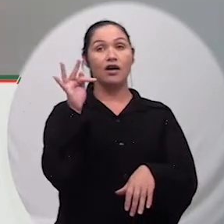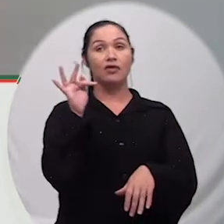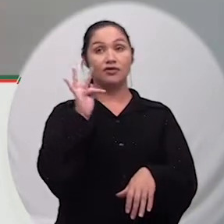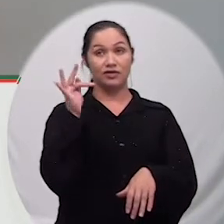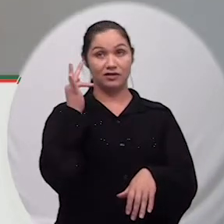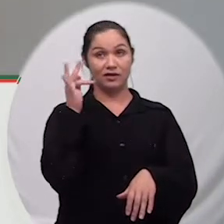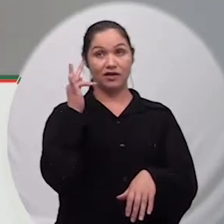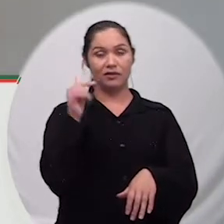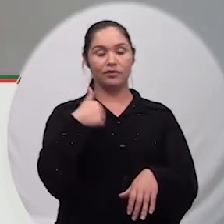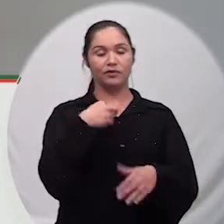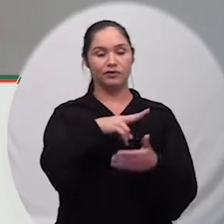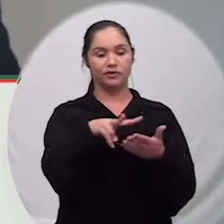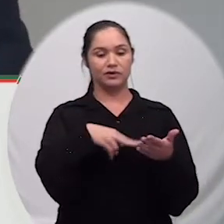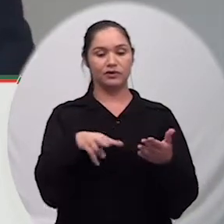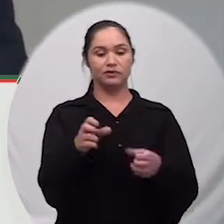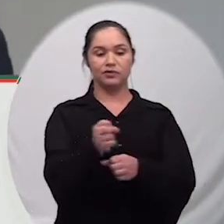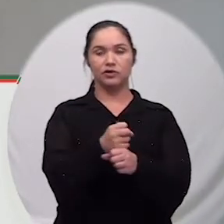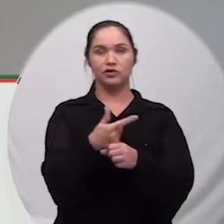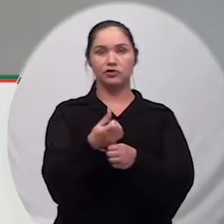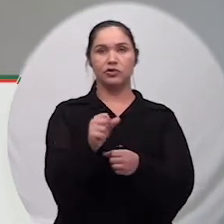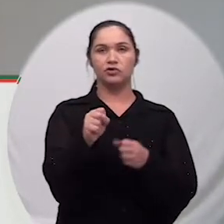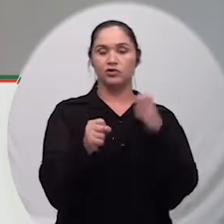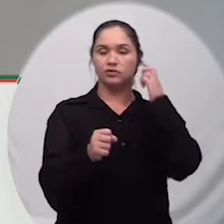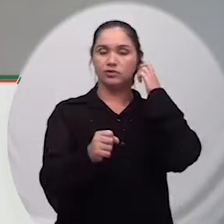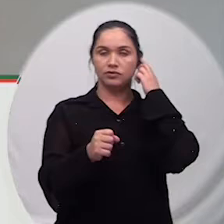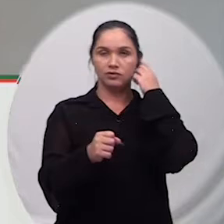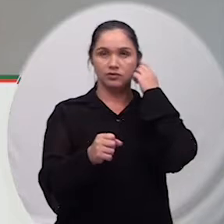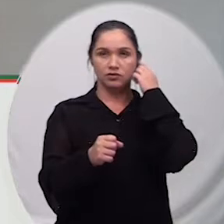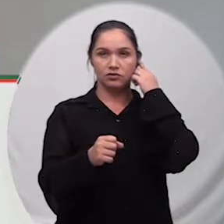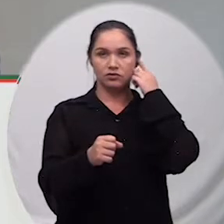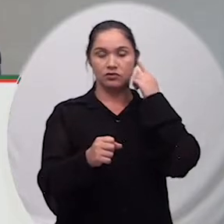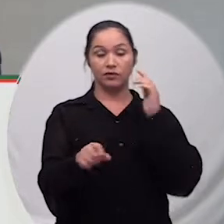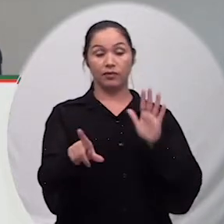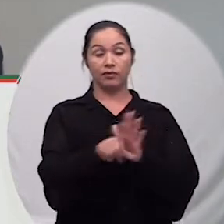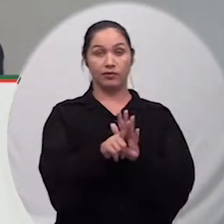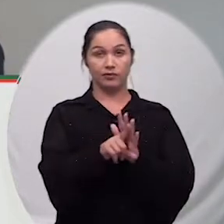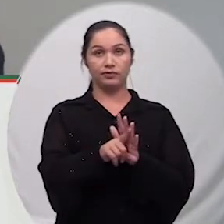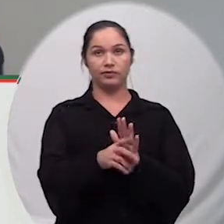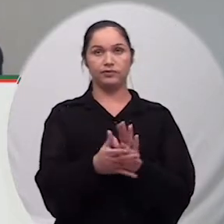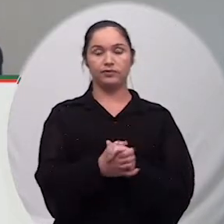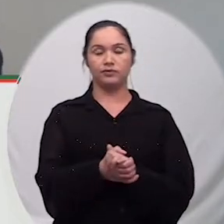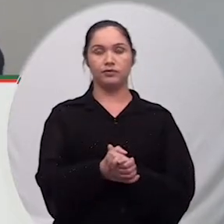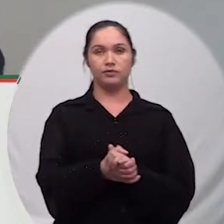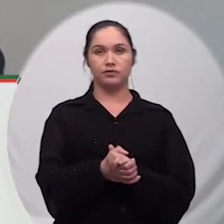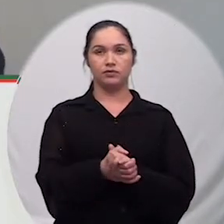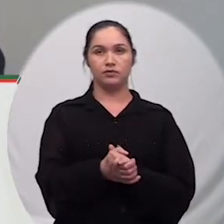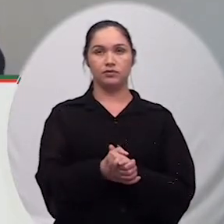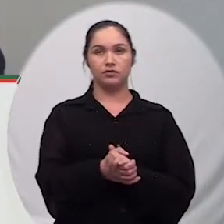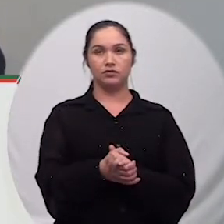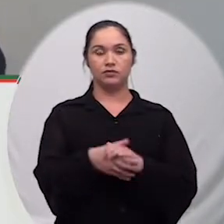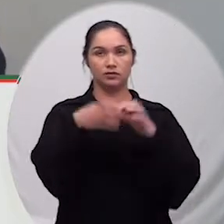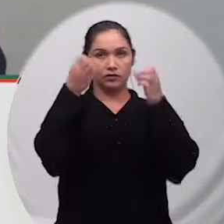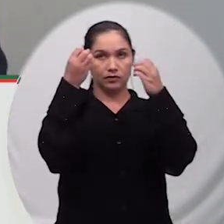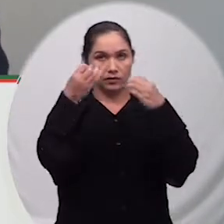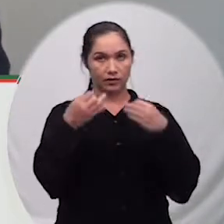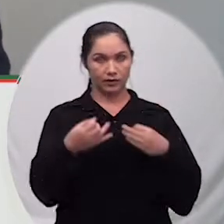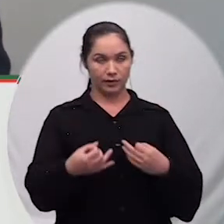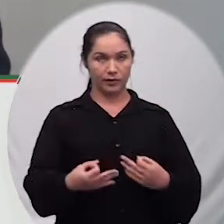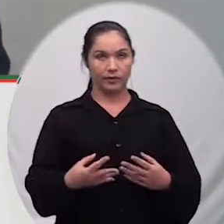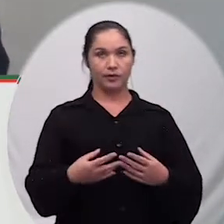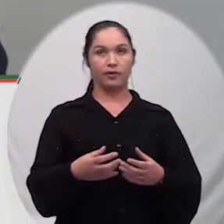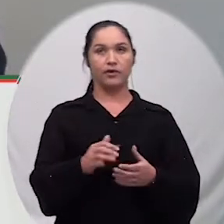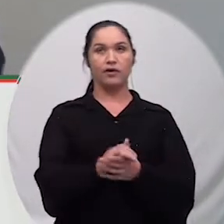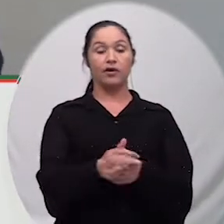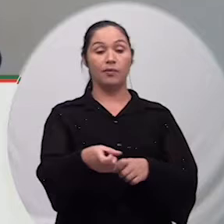8 de outubro de 2018, certo? Está bem fresquinha agora aqui. Essa lei relaciona atos e procedimentos administrativos do Poder da